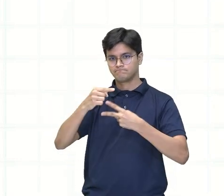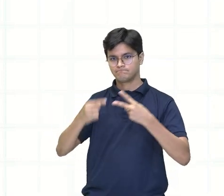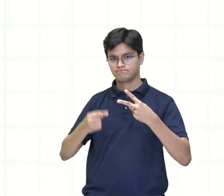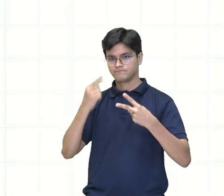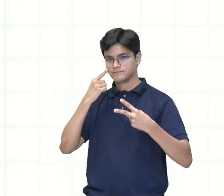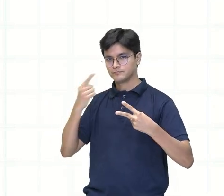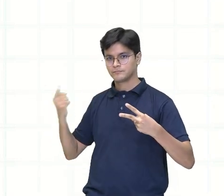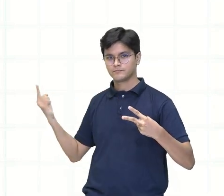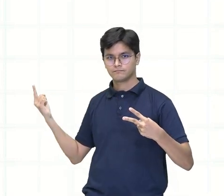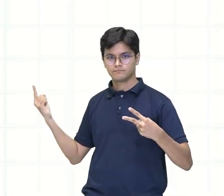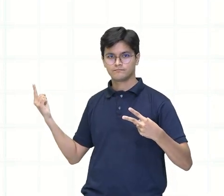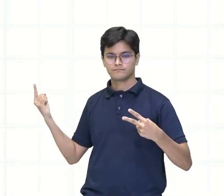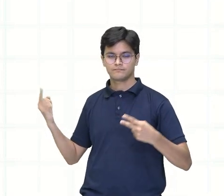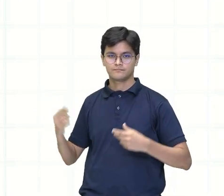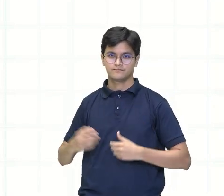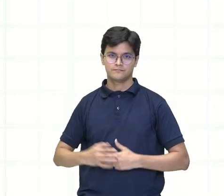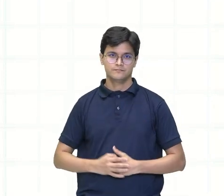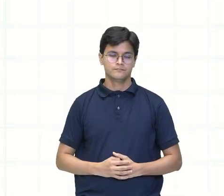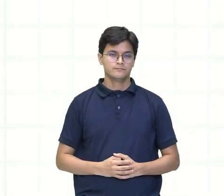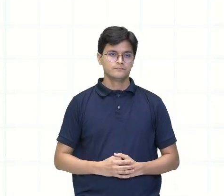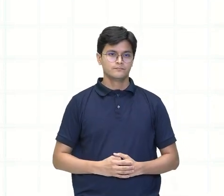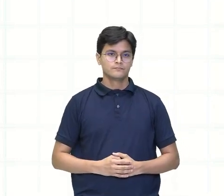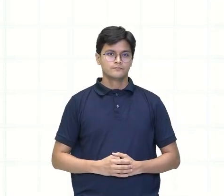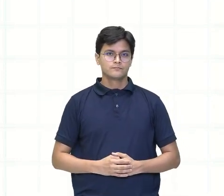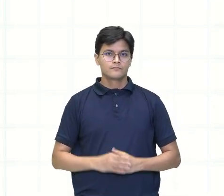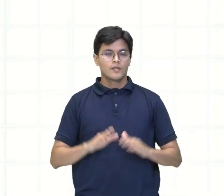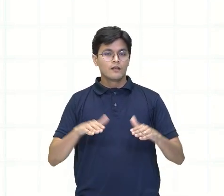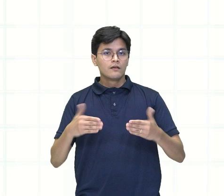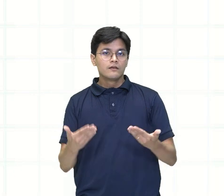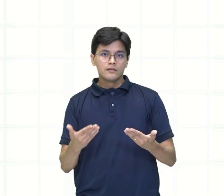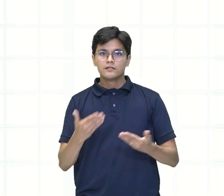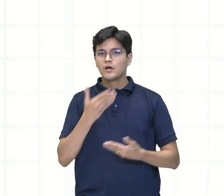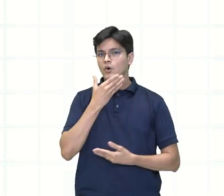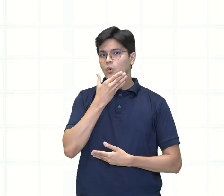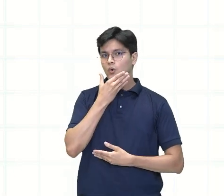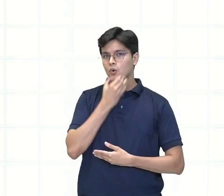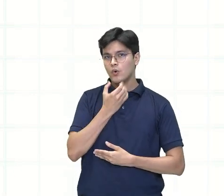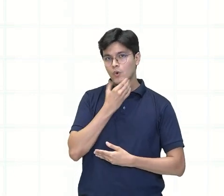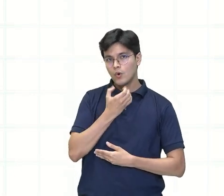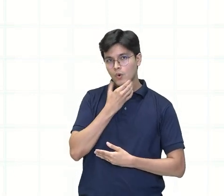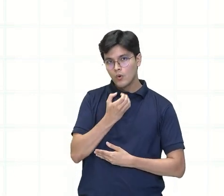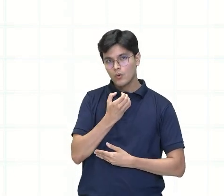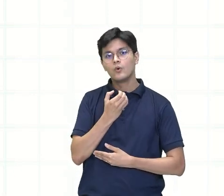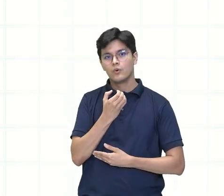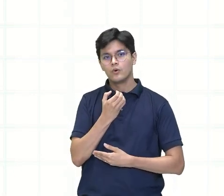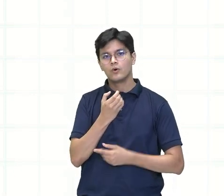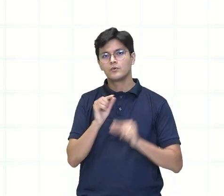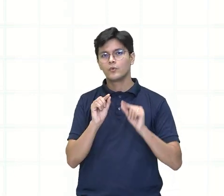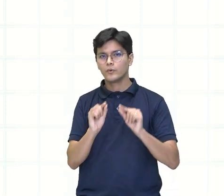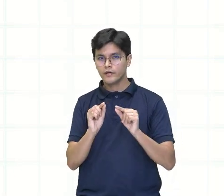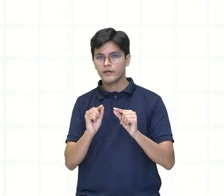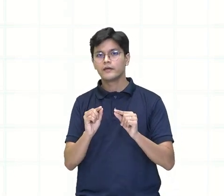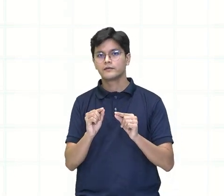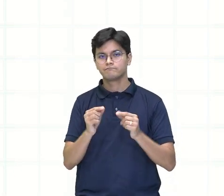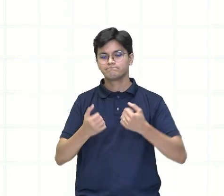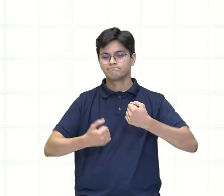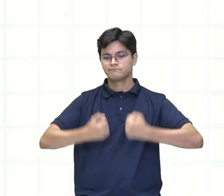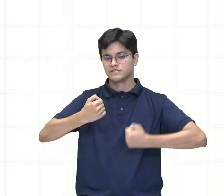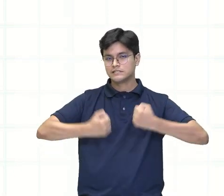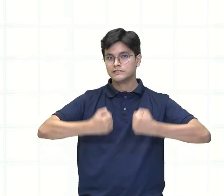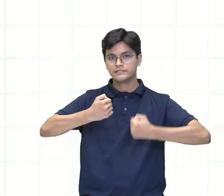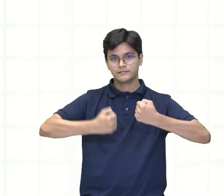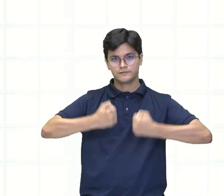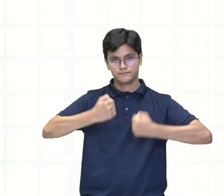man was bleeding. Então, o homem estava driving. Driving,